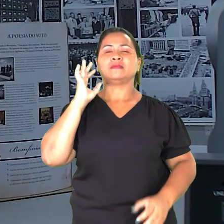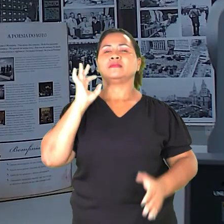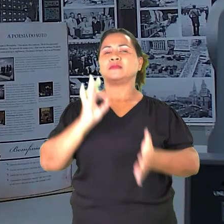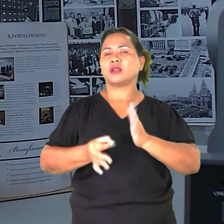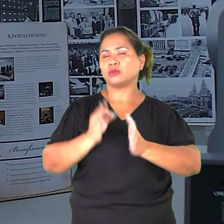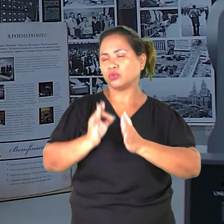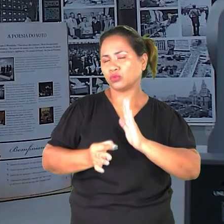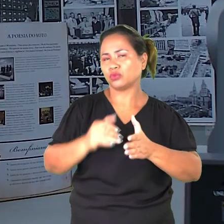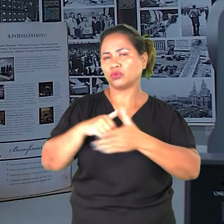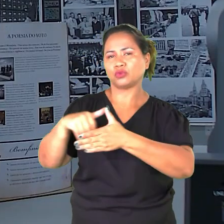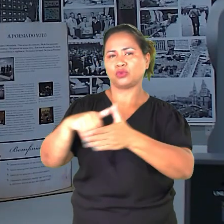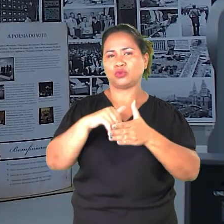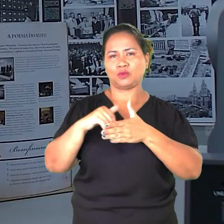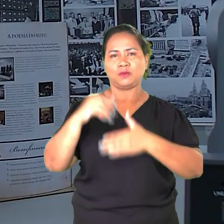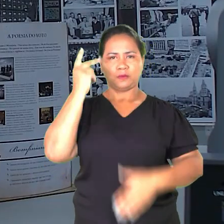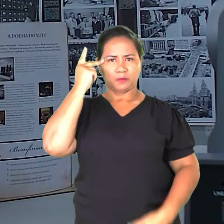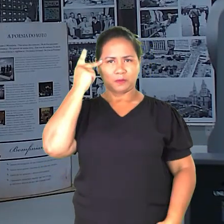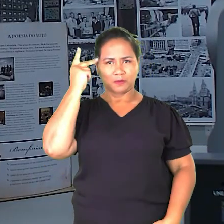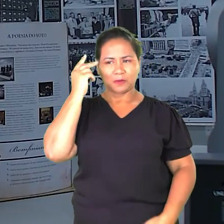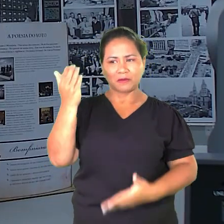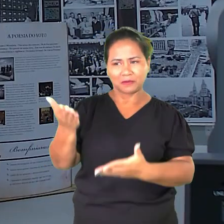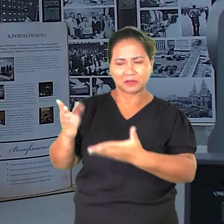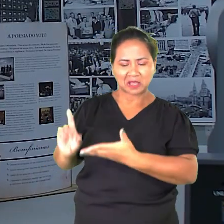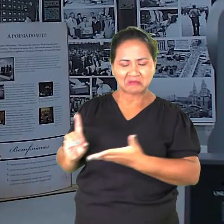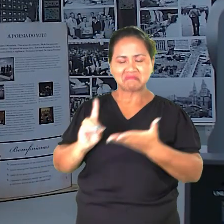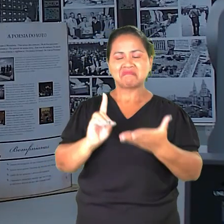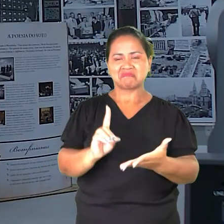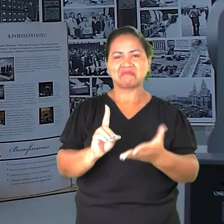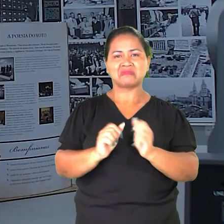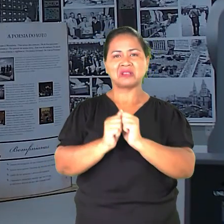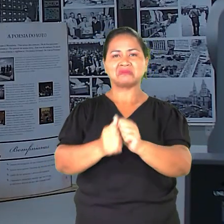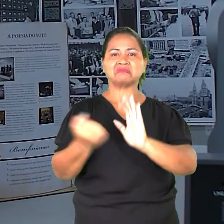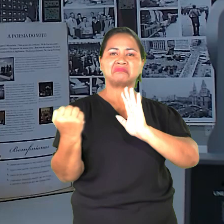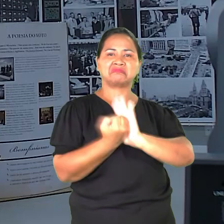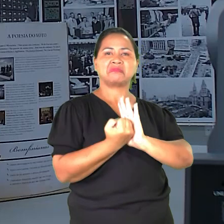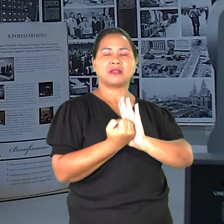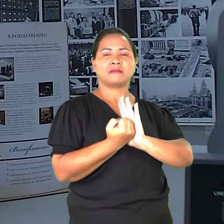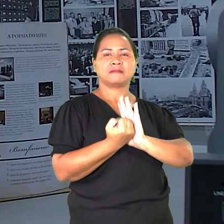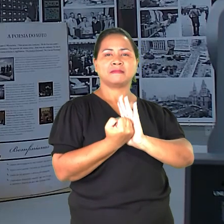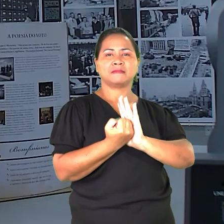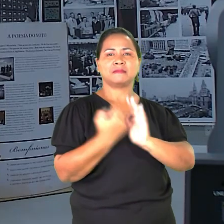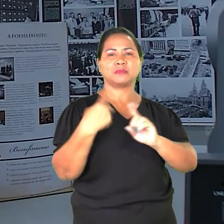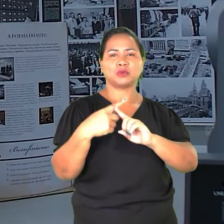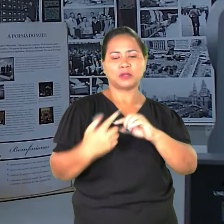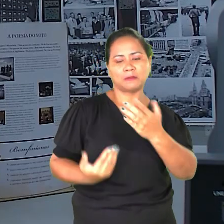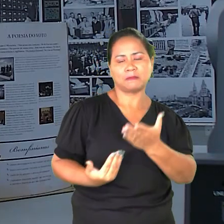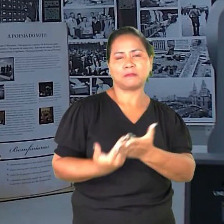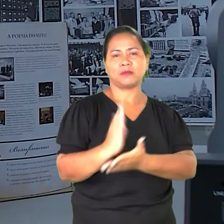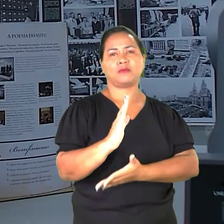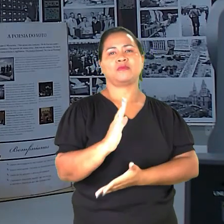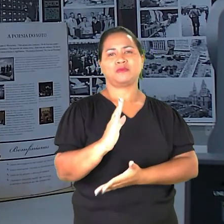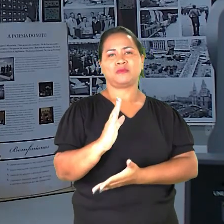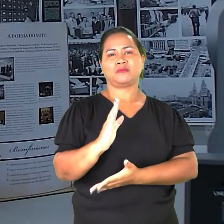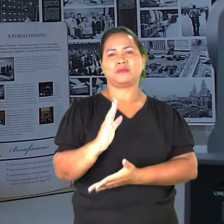da Justiça Eleitoral Paulista. E o senhor vai fazer parte dessa história, a autorizar, a aprovar